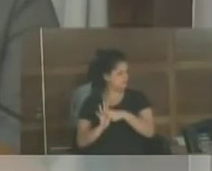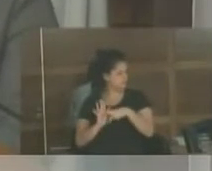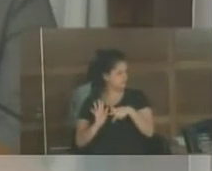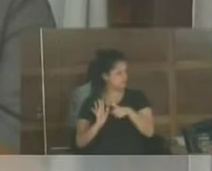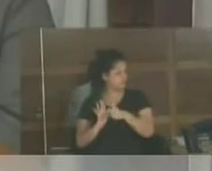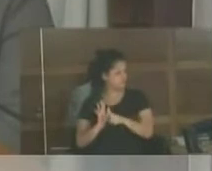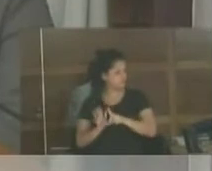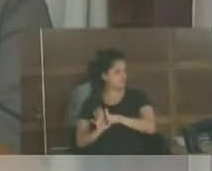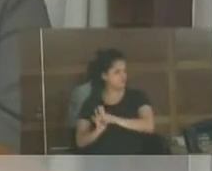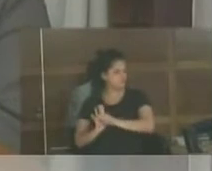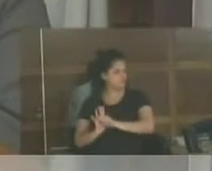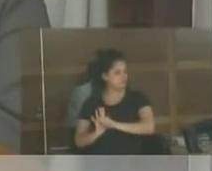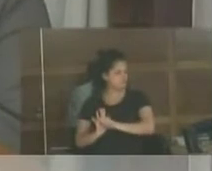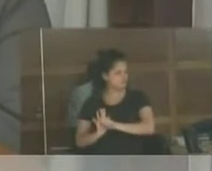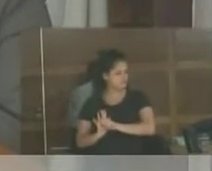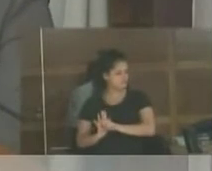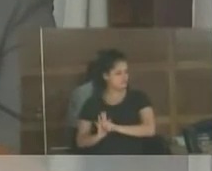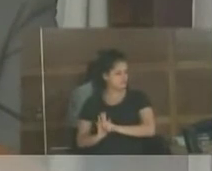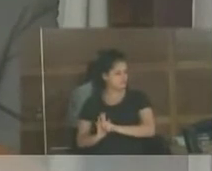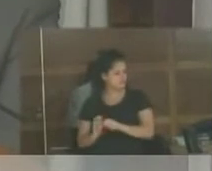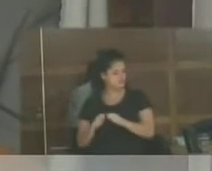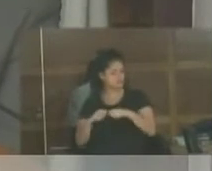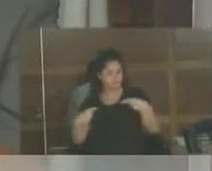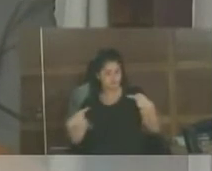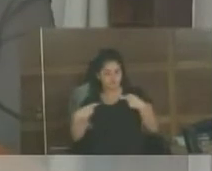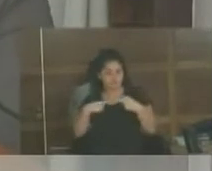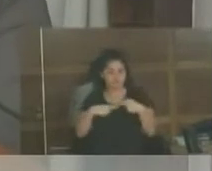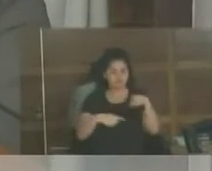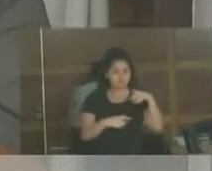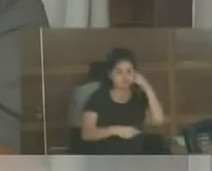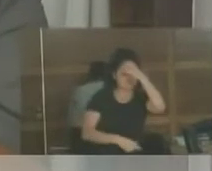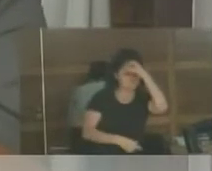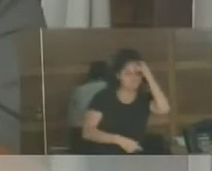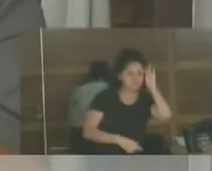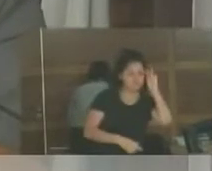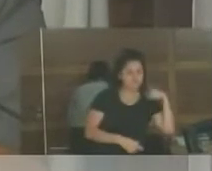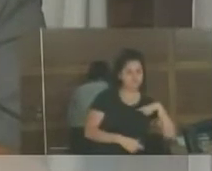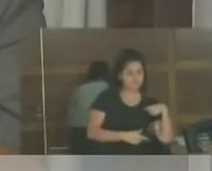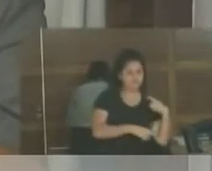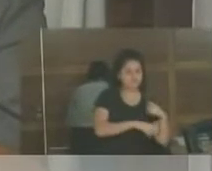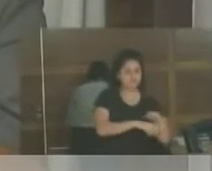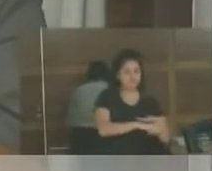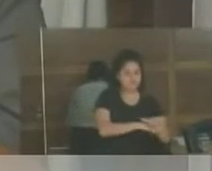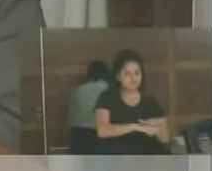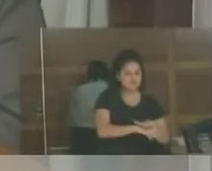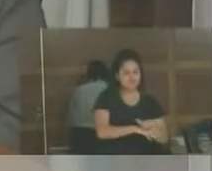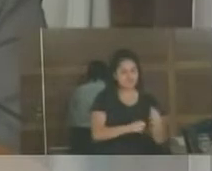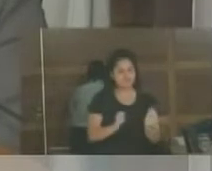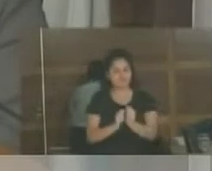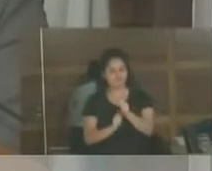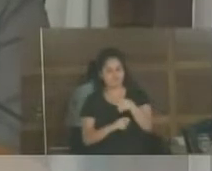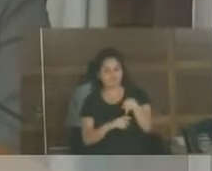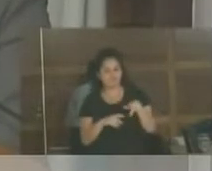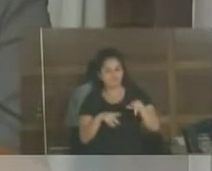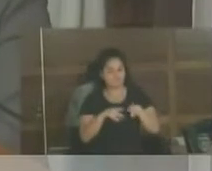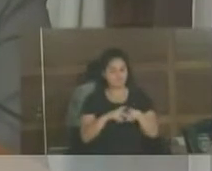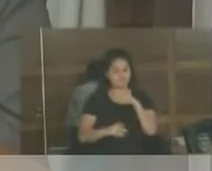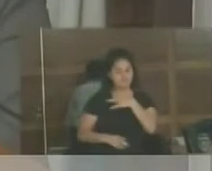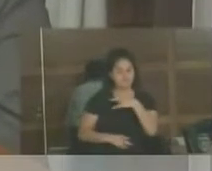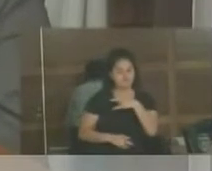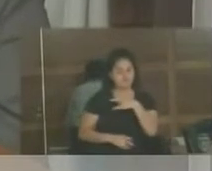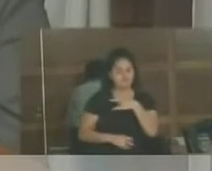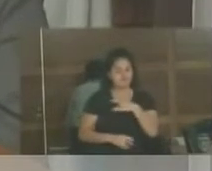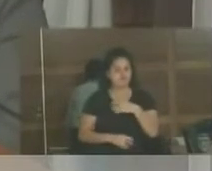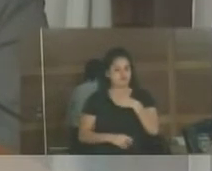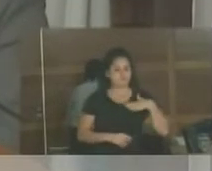que ele sirva como uma conexão entre as pessoas com problema, os amigos, os familiares, com profissionais especializados que possam